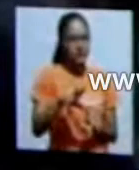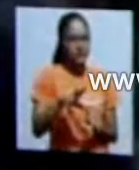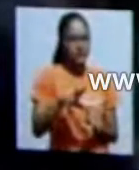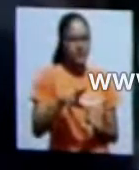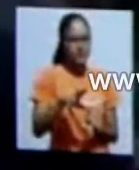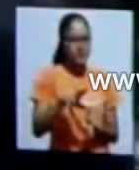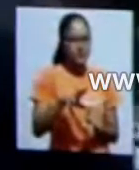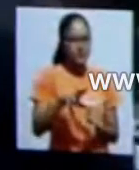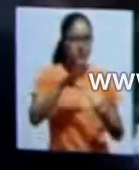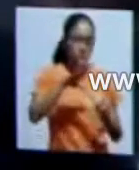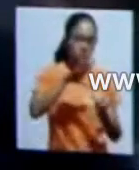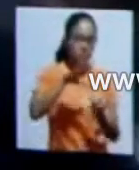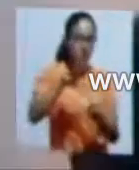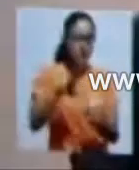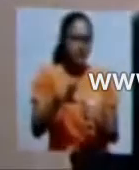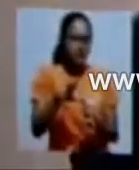coisas terrenais.